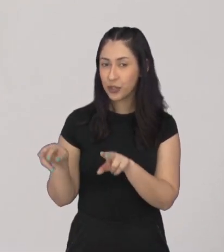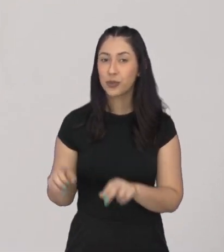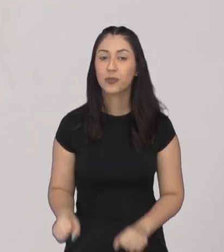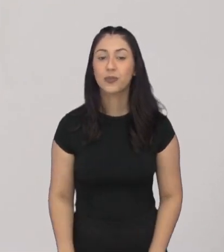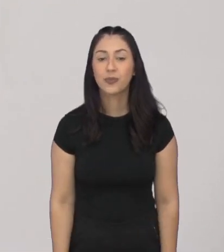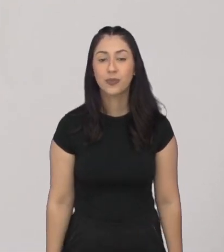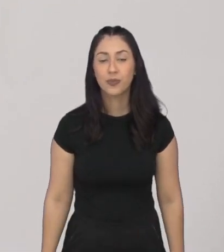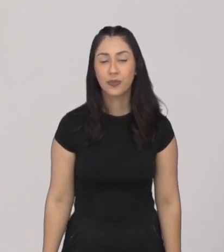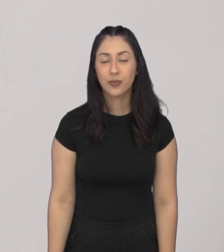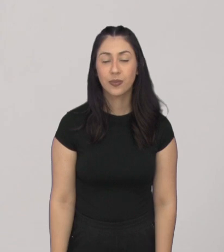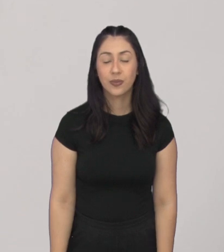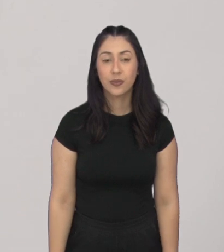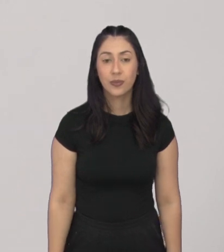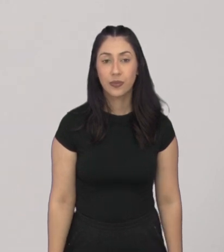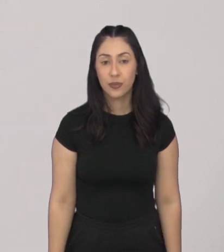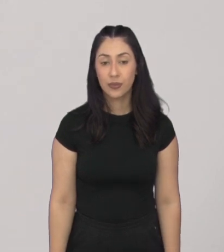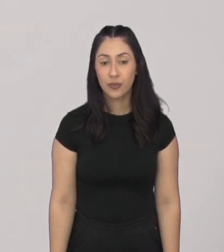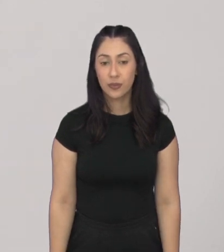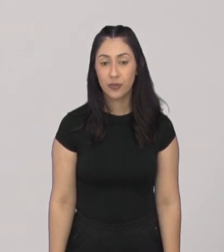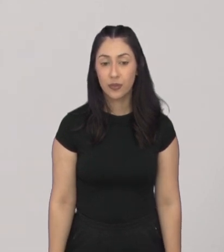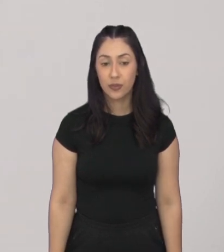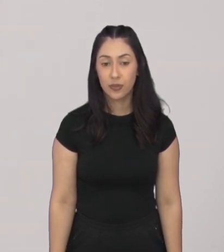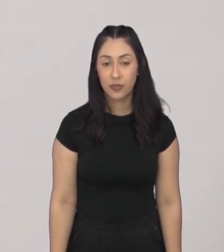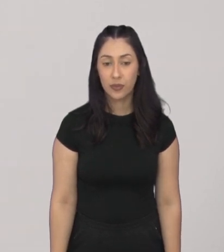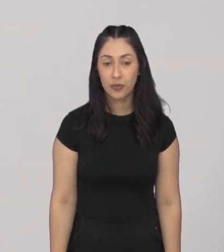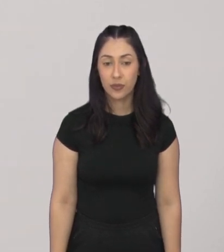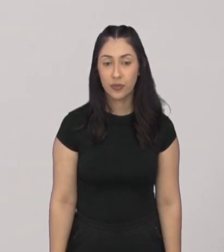só para deixar exemplificado.